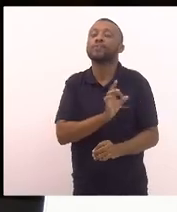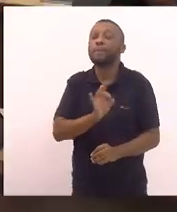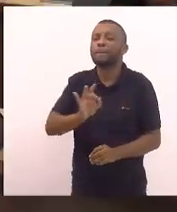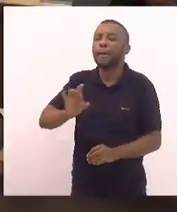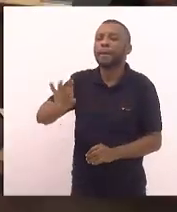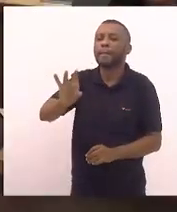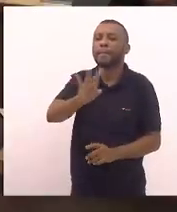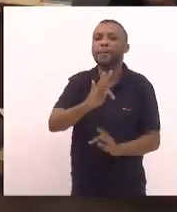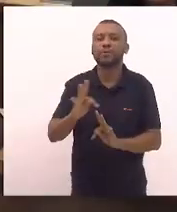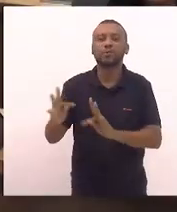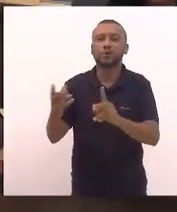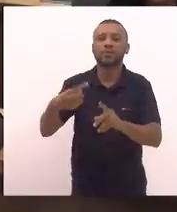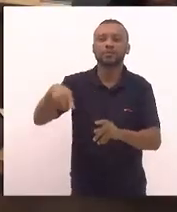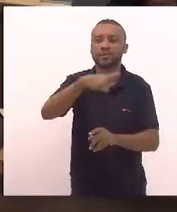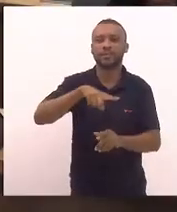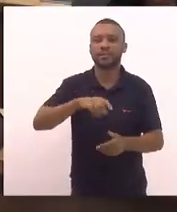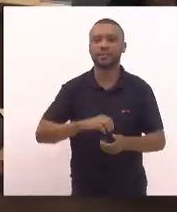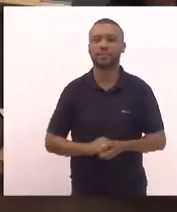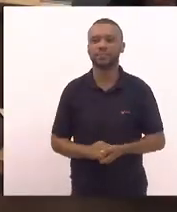vocês.